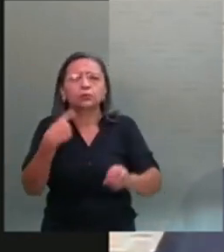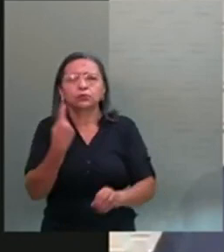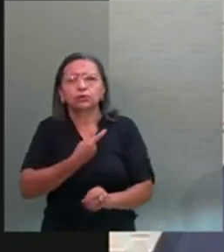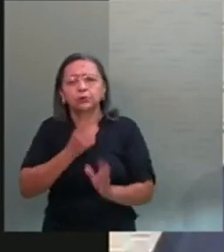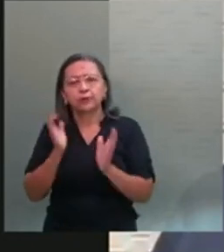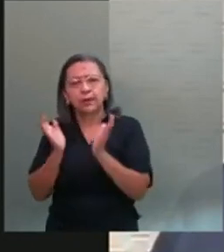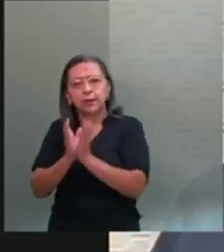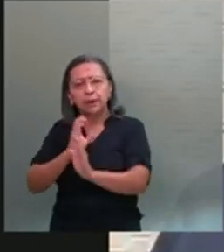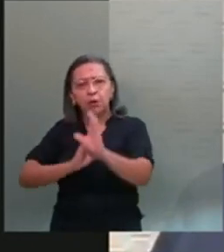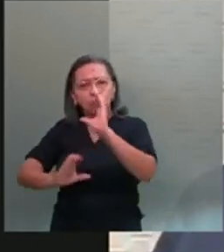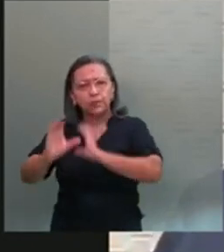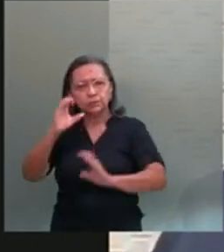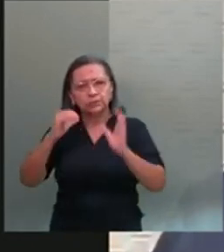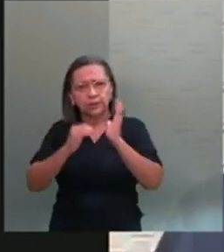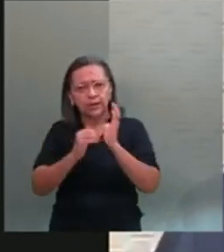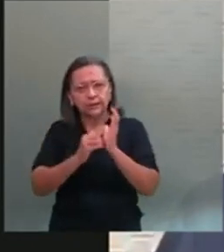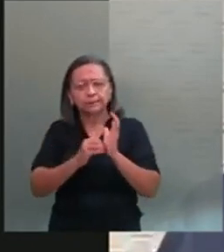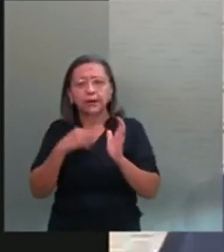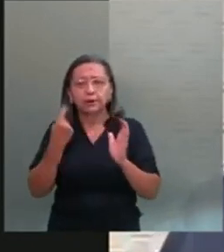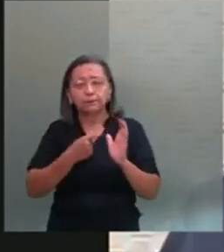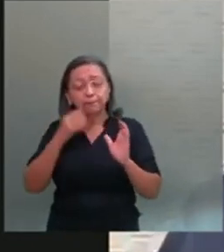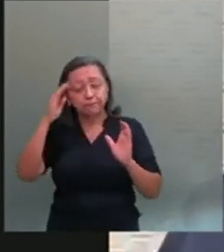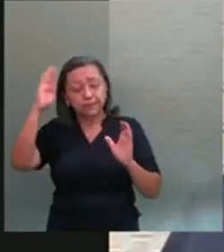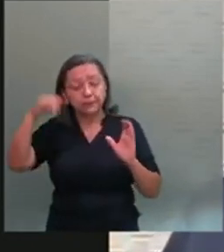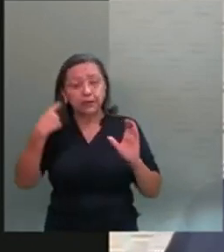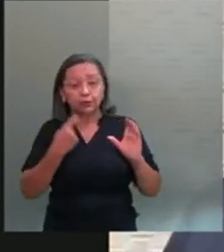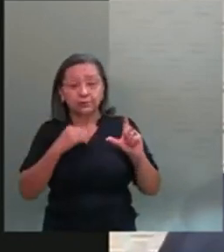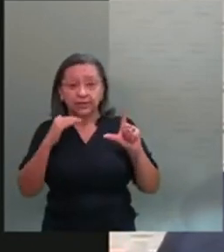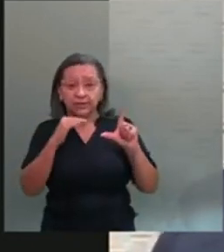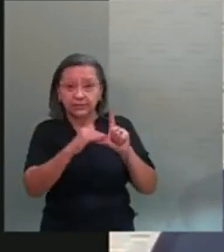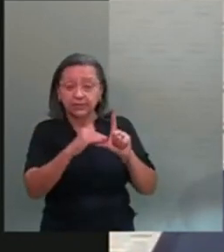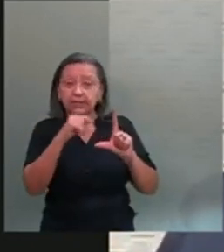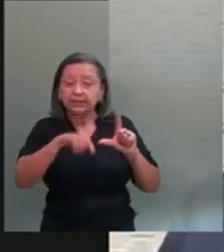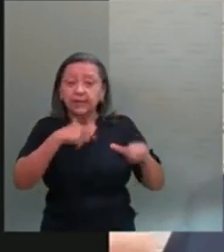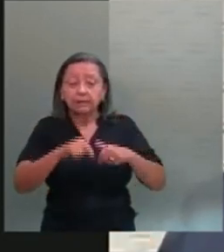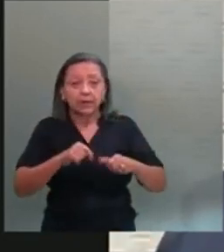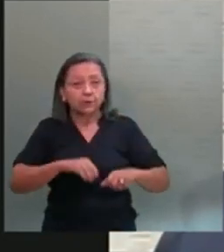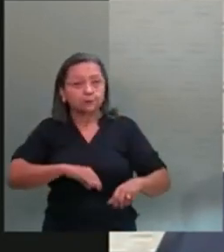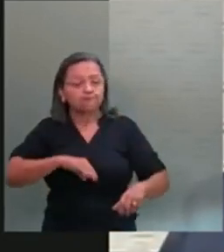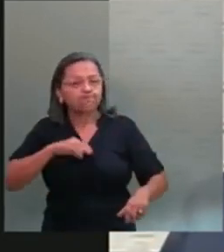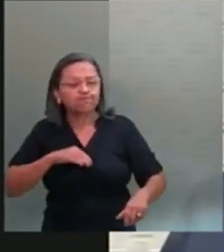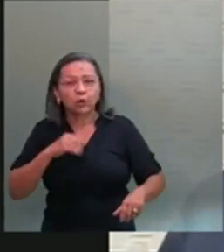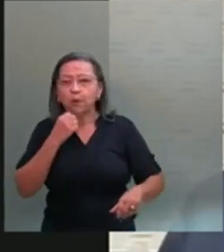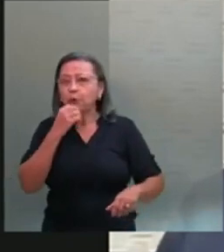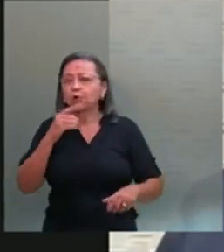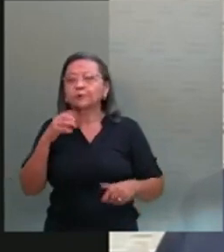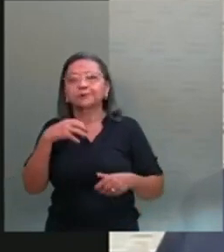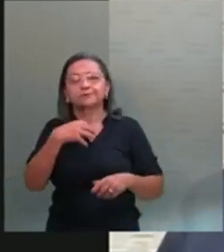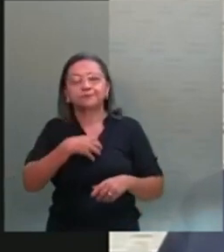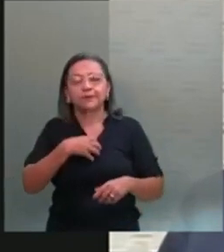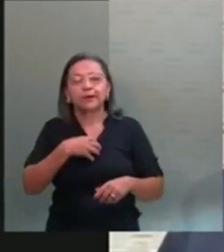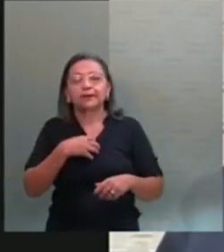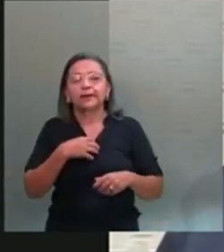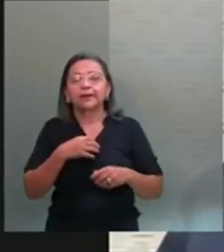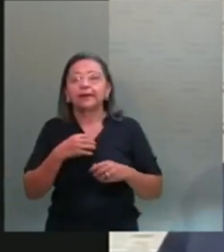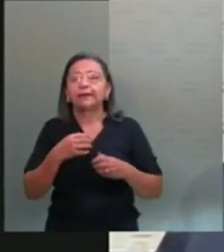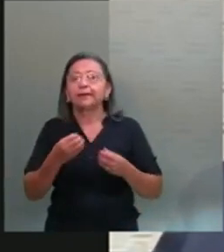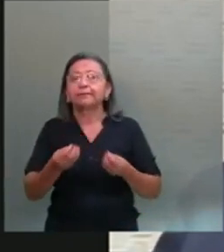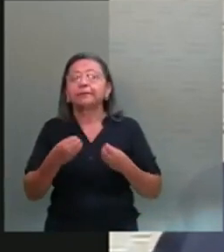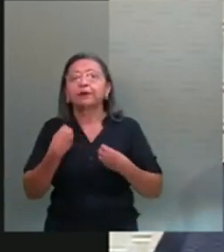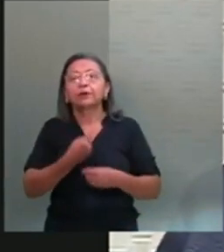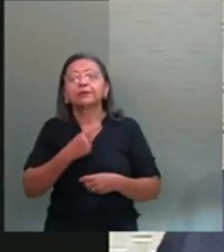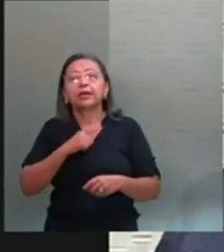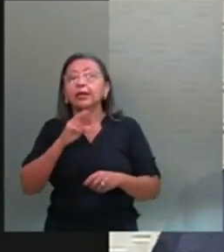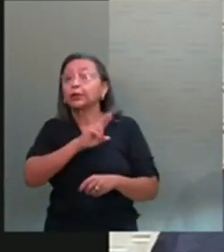comunicação do Senado, e para nós da agência especificamente, esse trabalho ambicioso, no bom sentido, por ser abrangente, tem nome